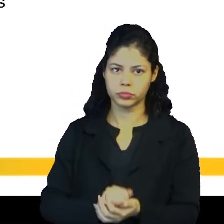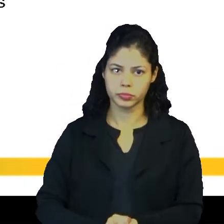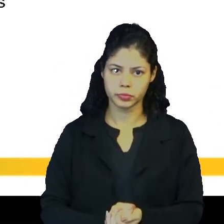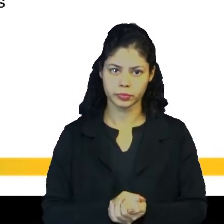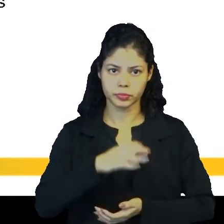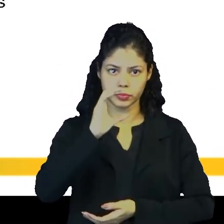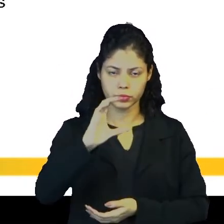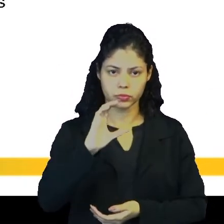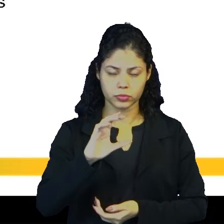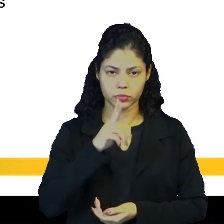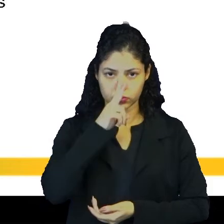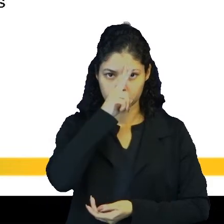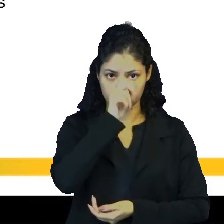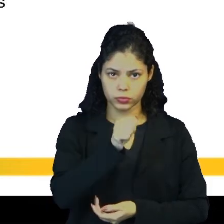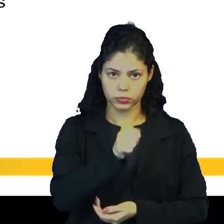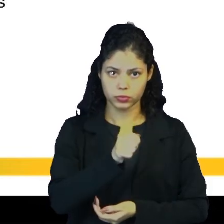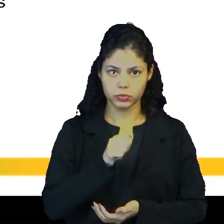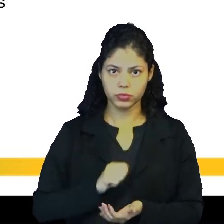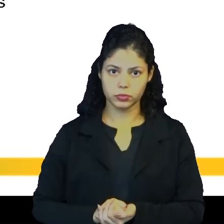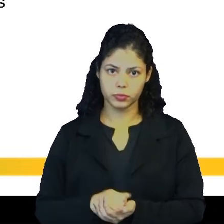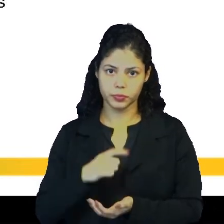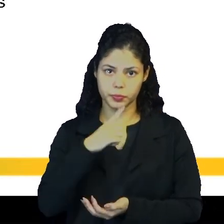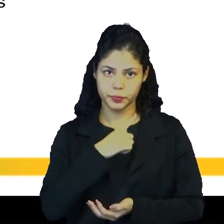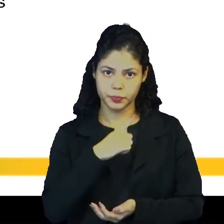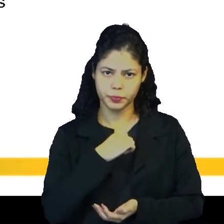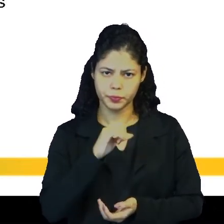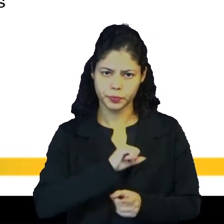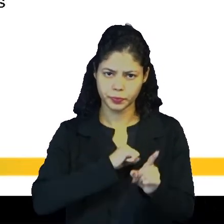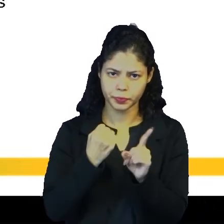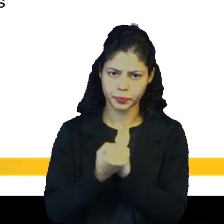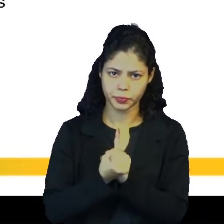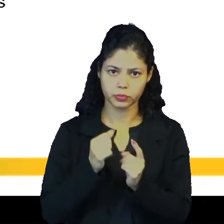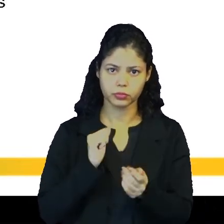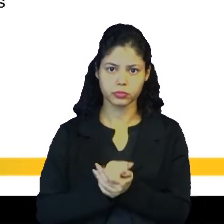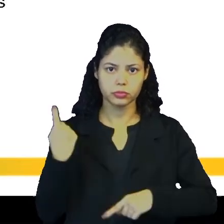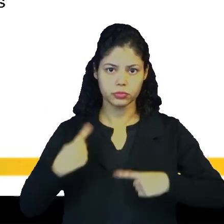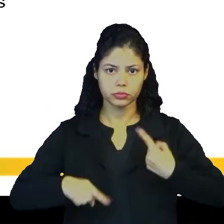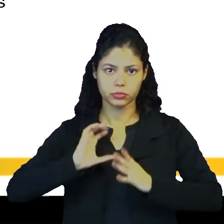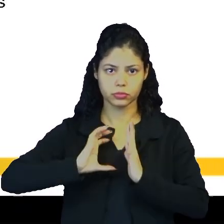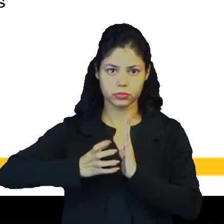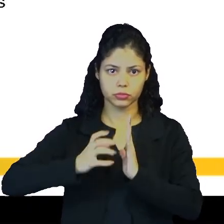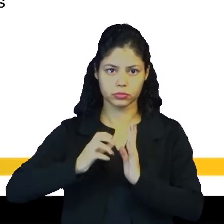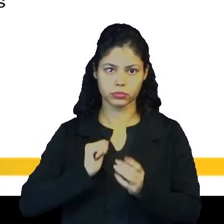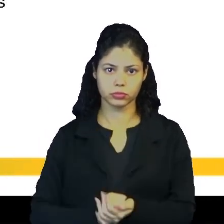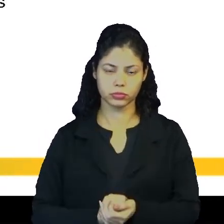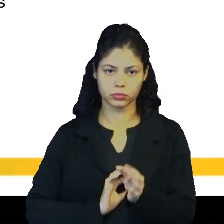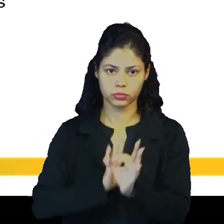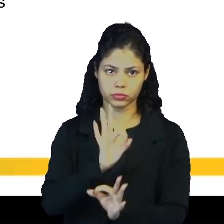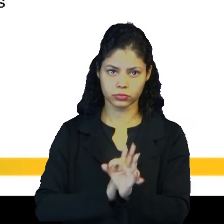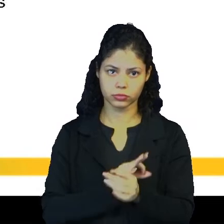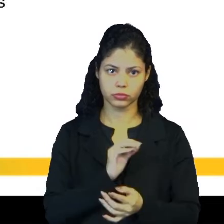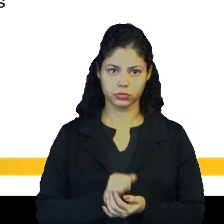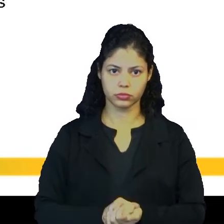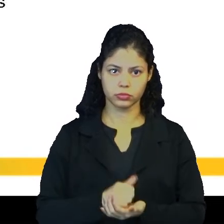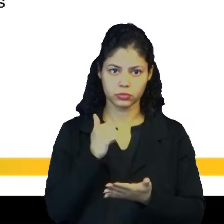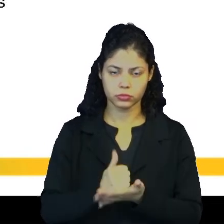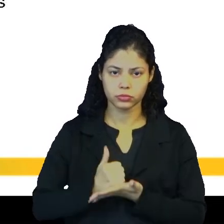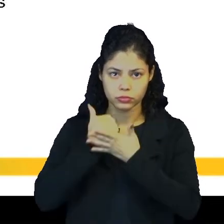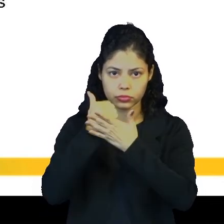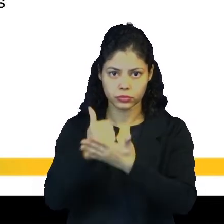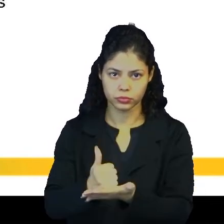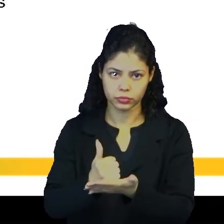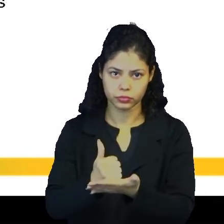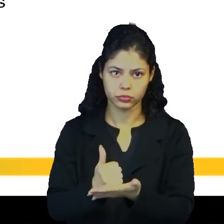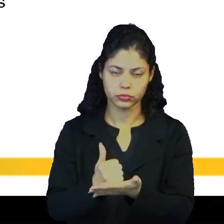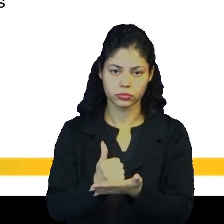Tiveram forte sustentação social interna, especialmente dos partidos políticos organizados. Ou letra D. Apoiaram-se em